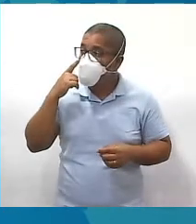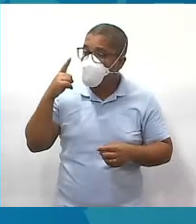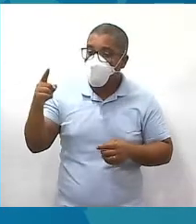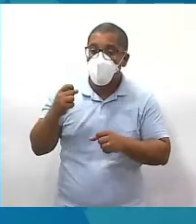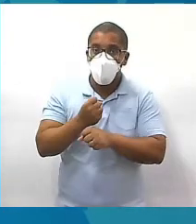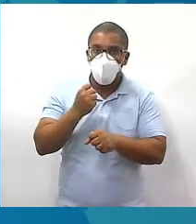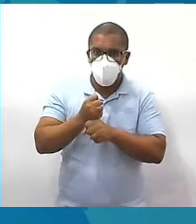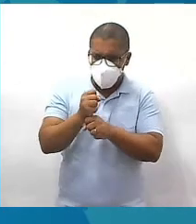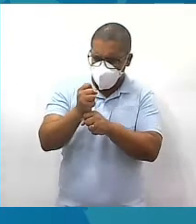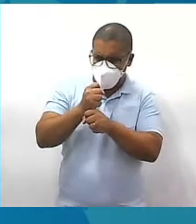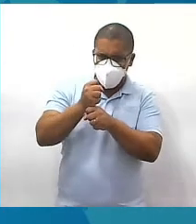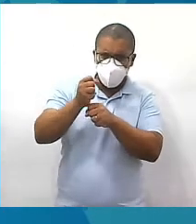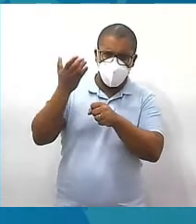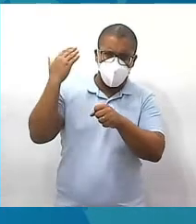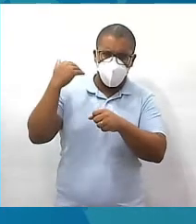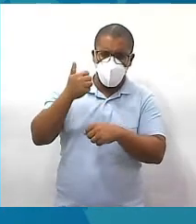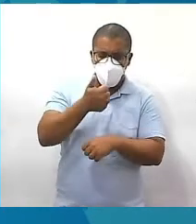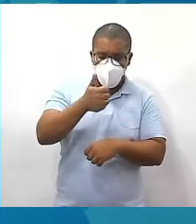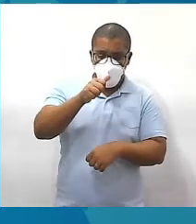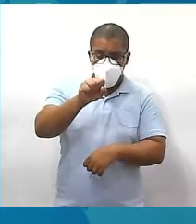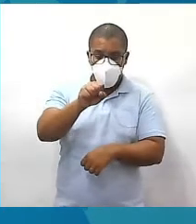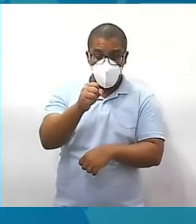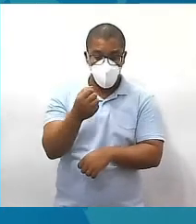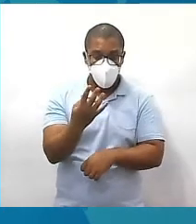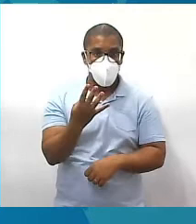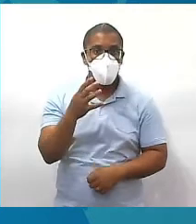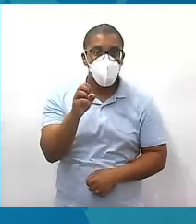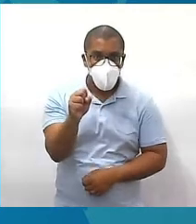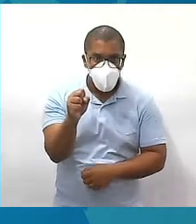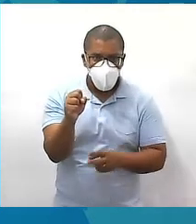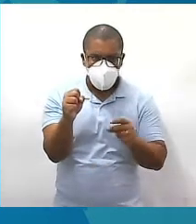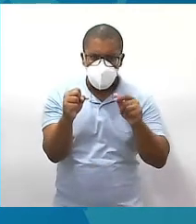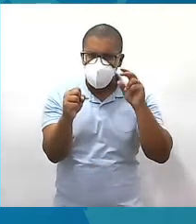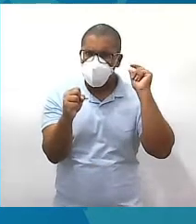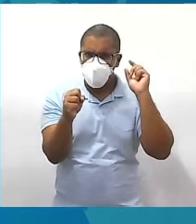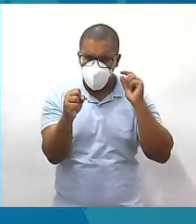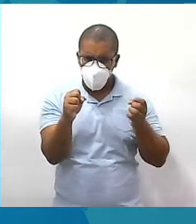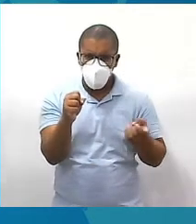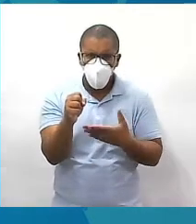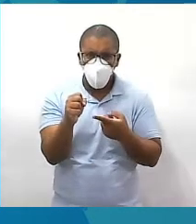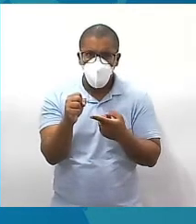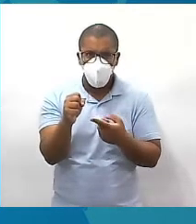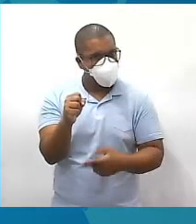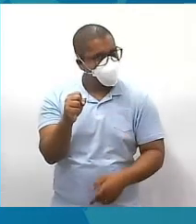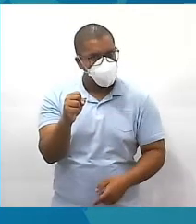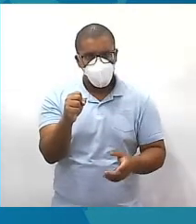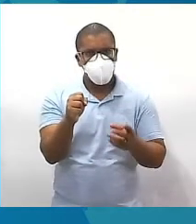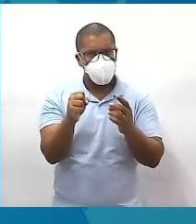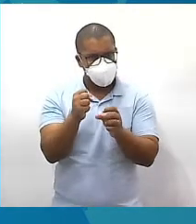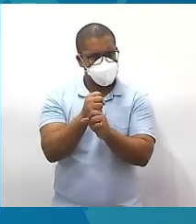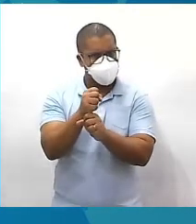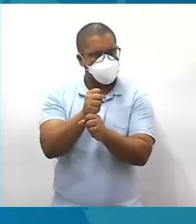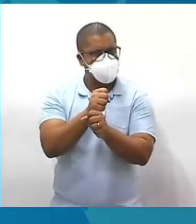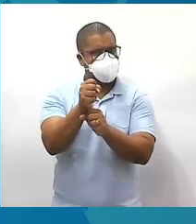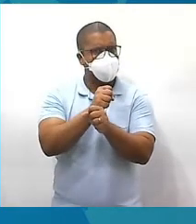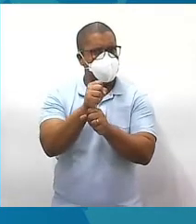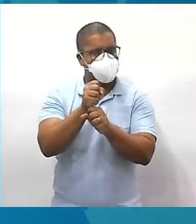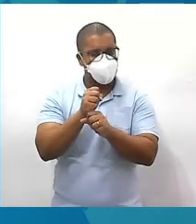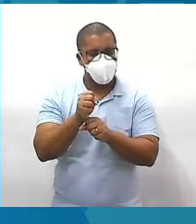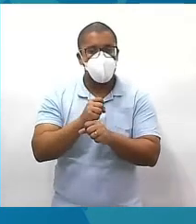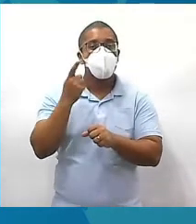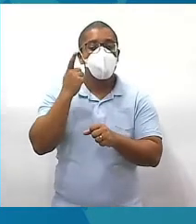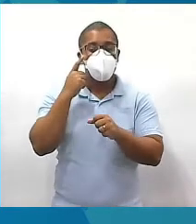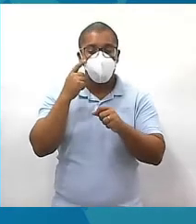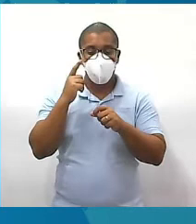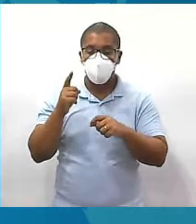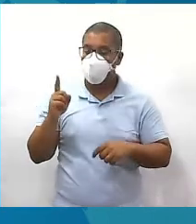construída em 1848. Então isso não é novo e você precisa conhecer sim, tá? Vou mostrar na animação para vocês.